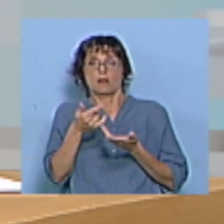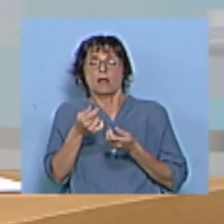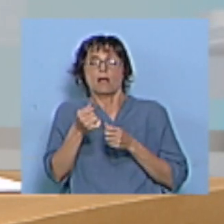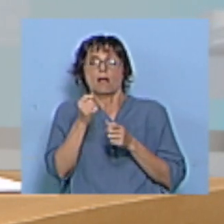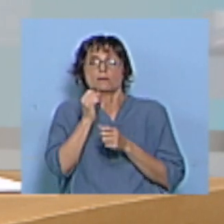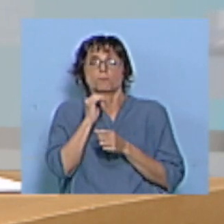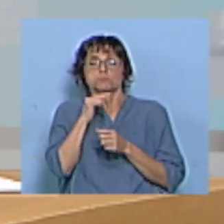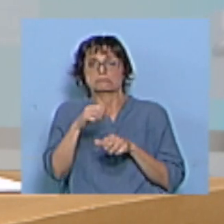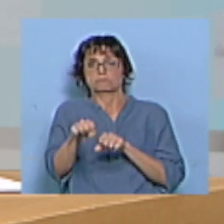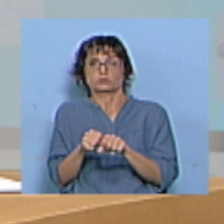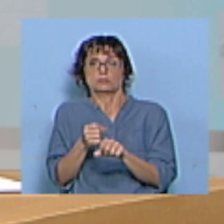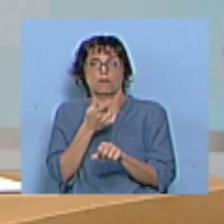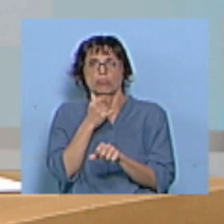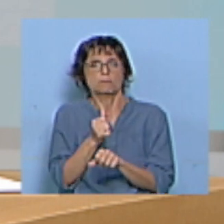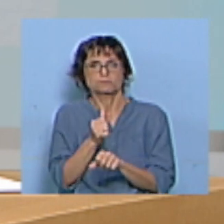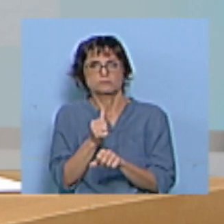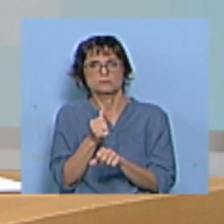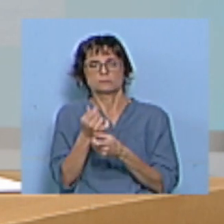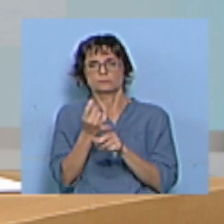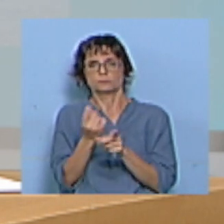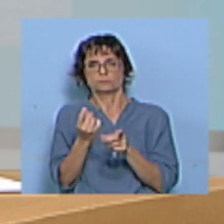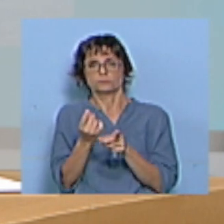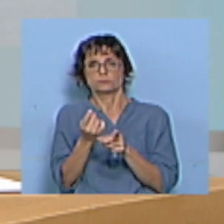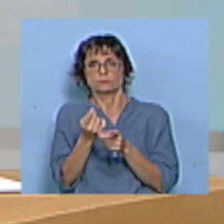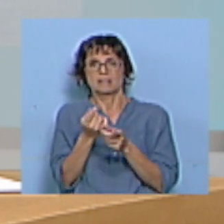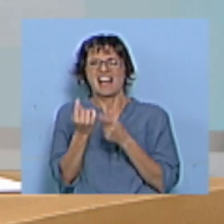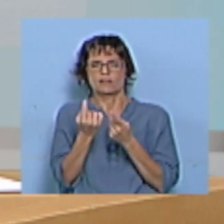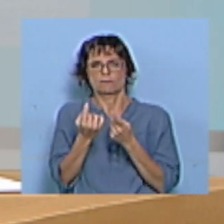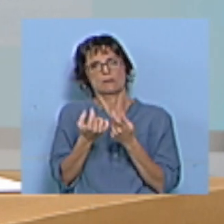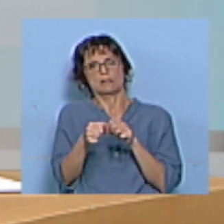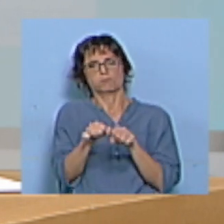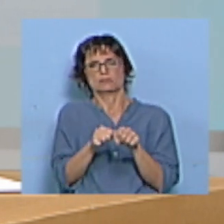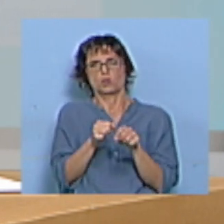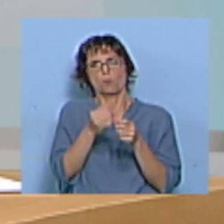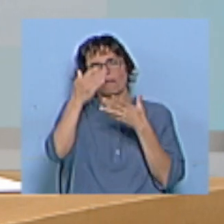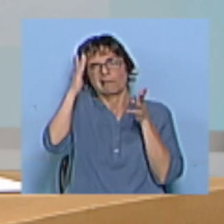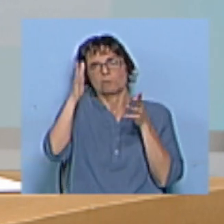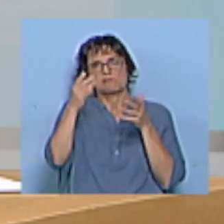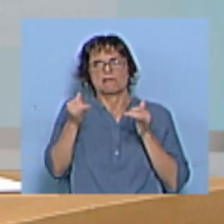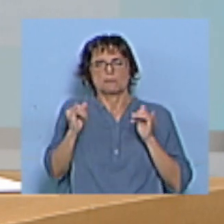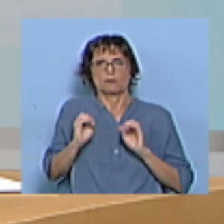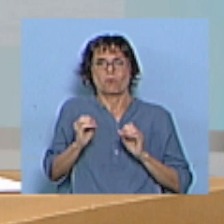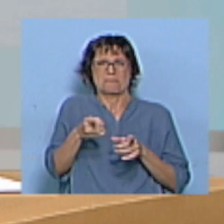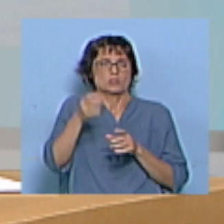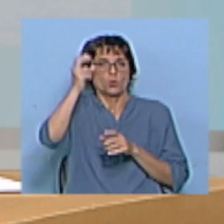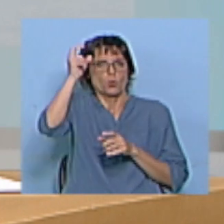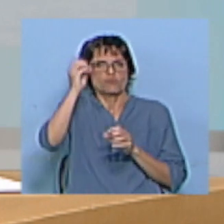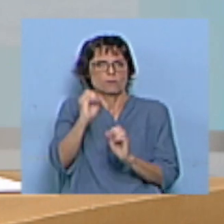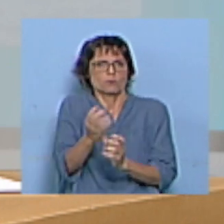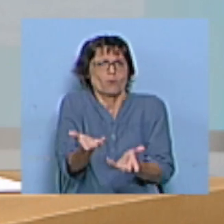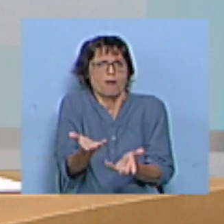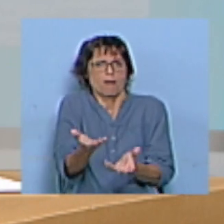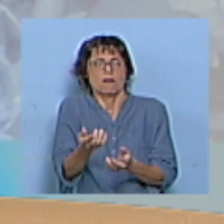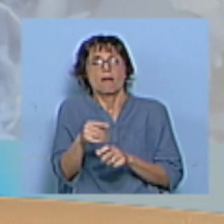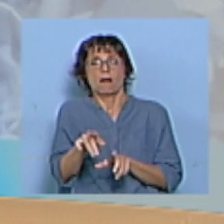chamamos eufemisticamente democracias iliberais. Isto é um conceito que não existe, não é? E